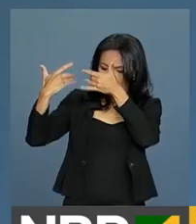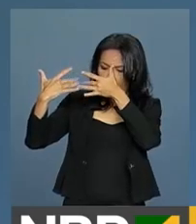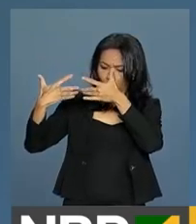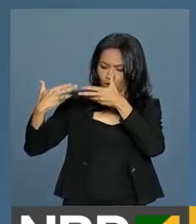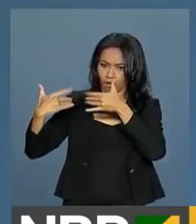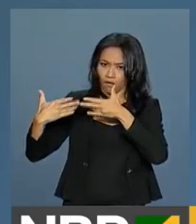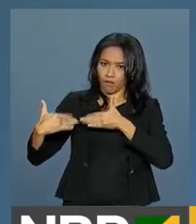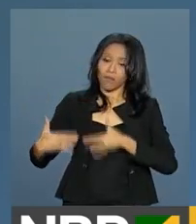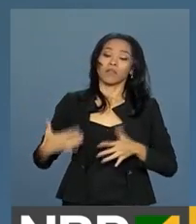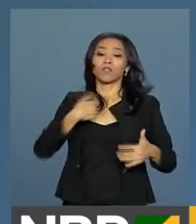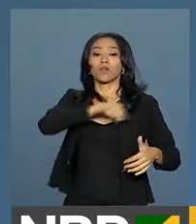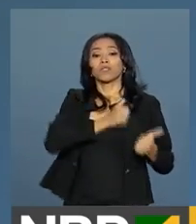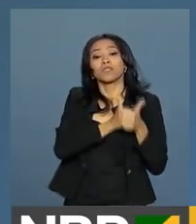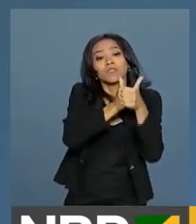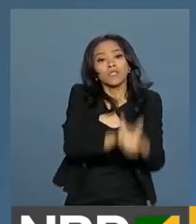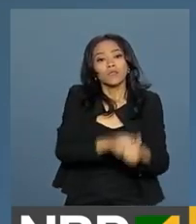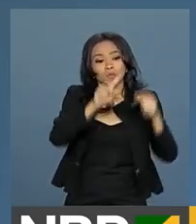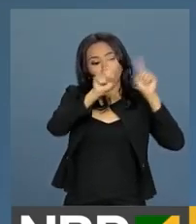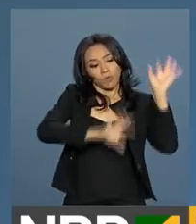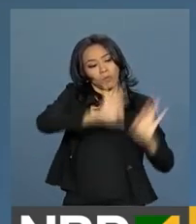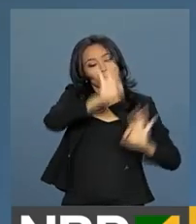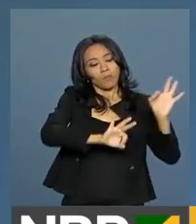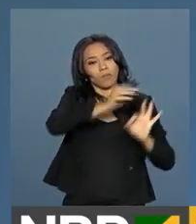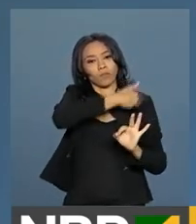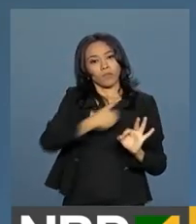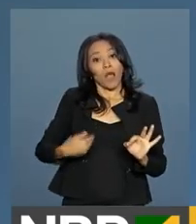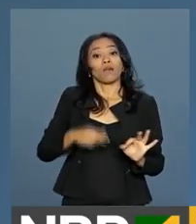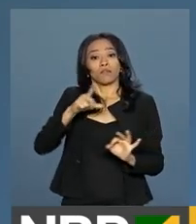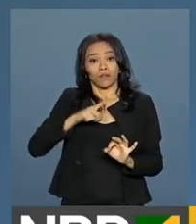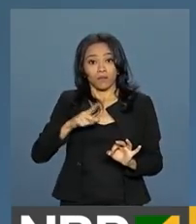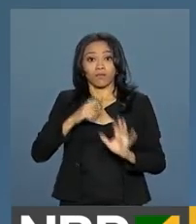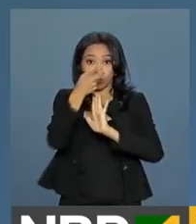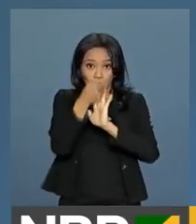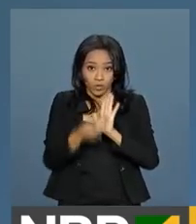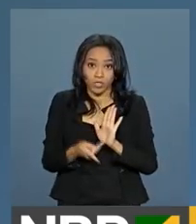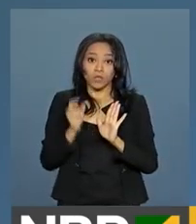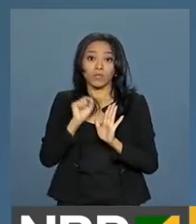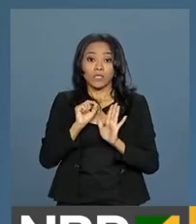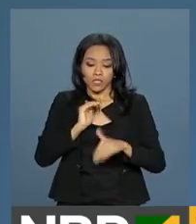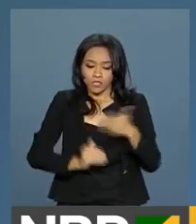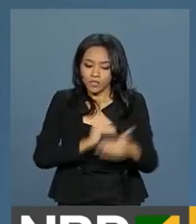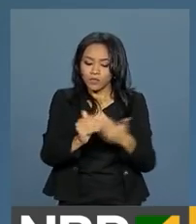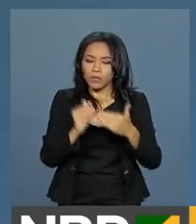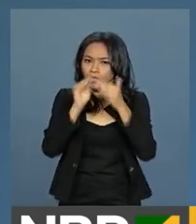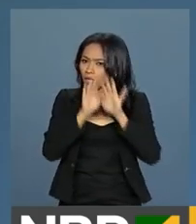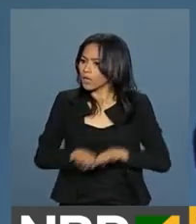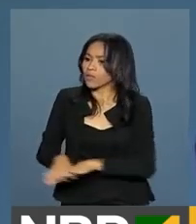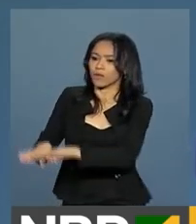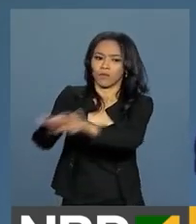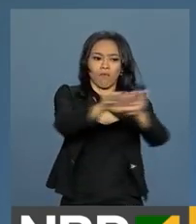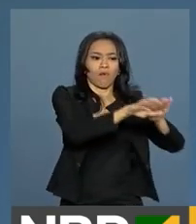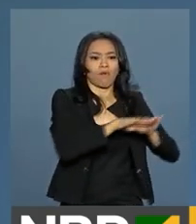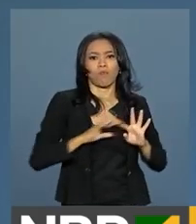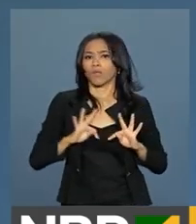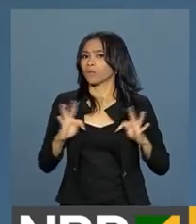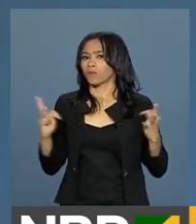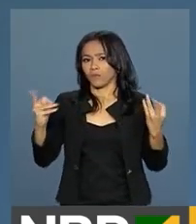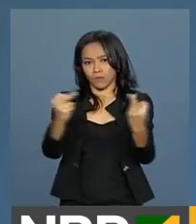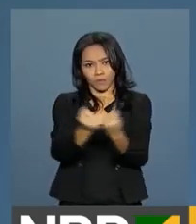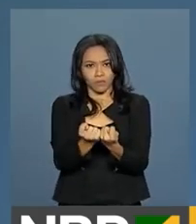plano de governo nós temos um projeto de desenvolvimento que é para todos que promovem o bem comum